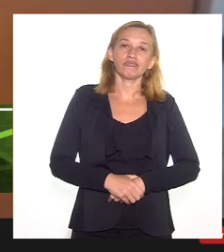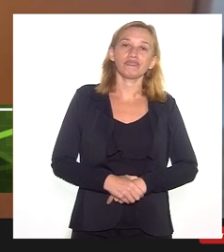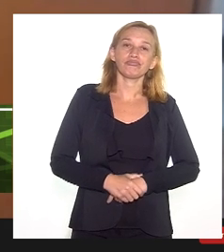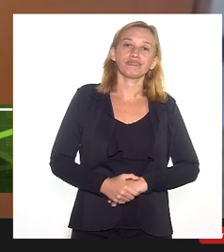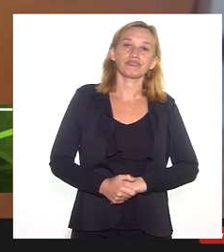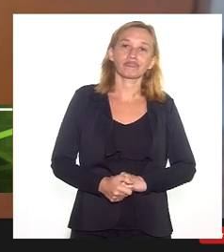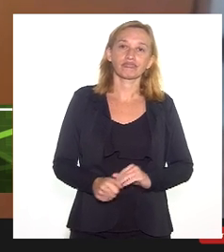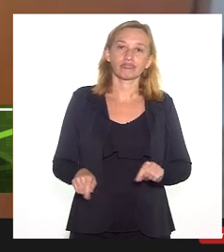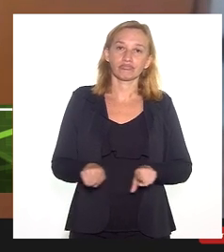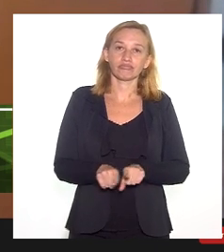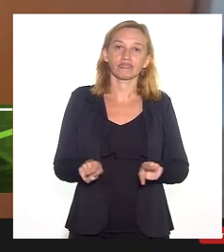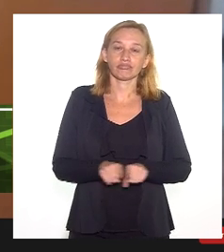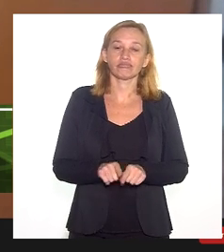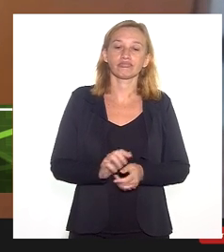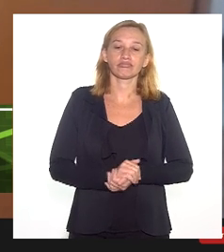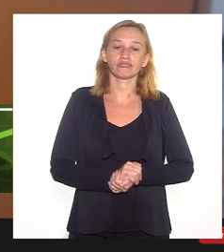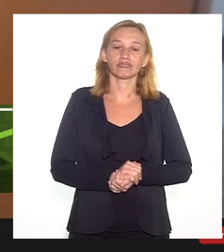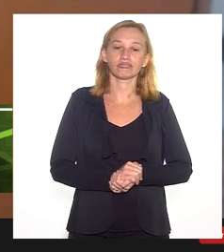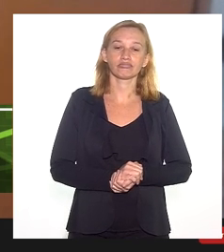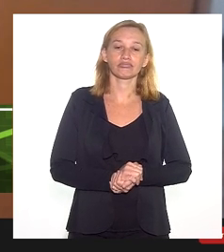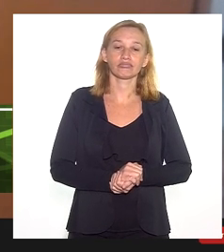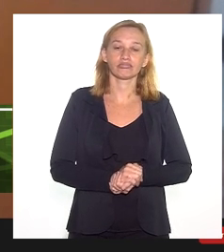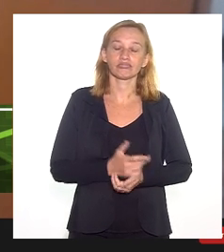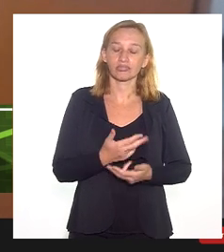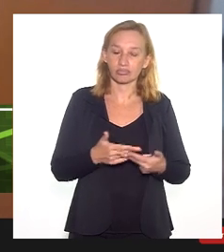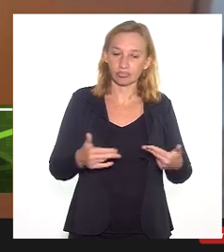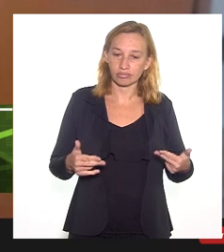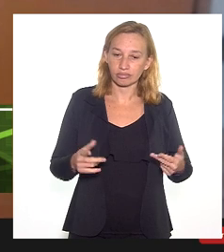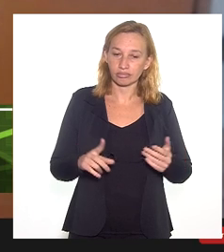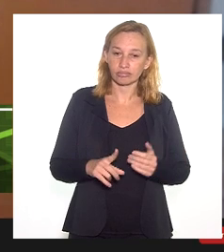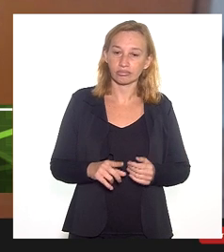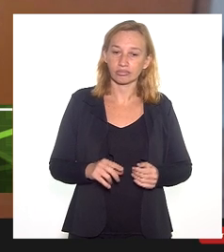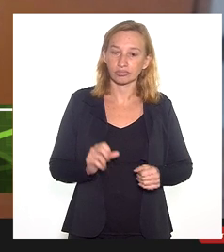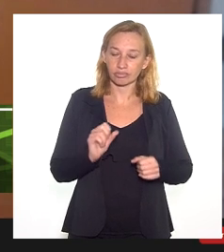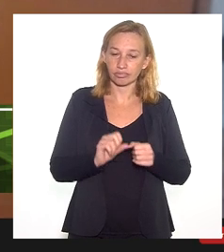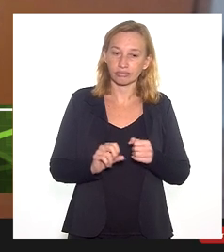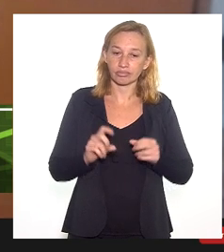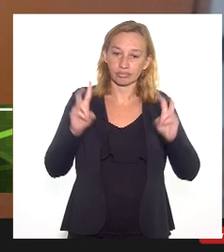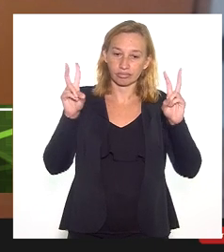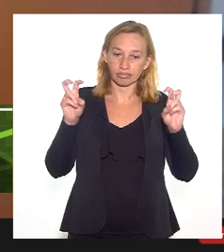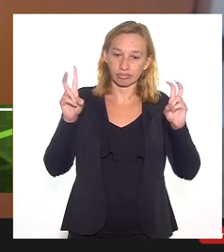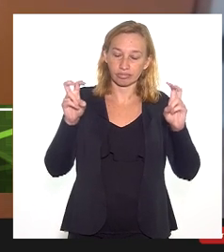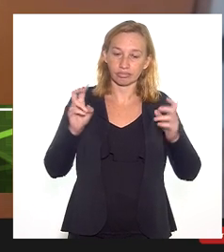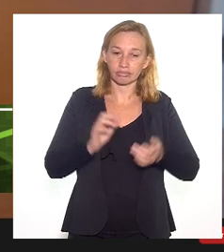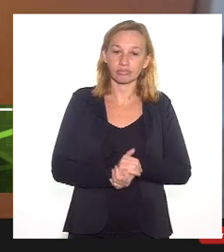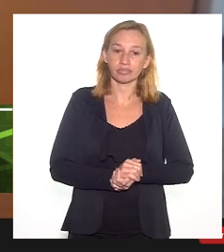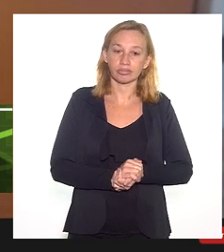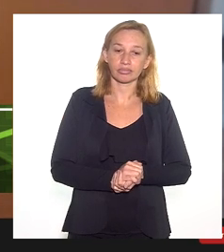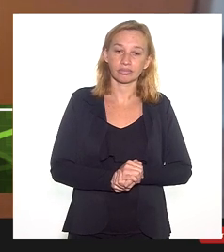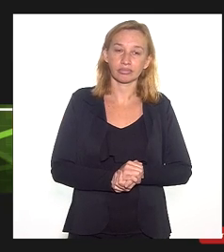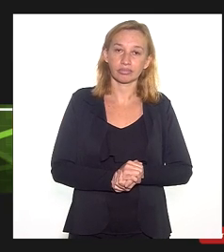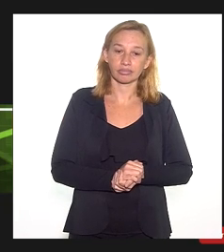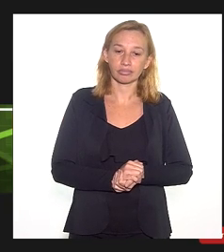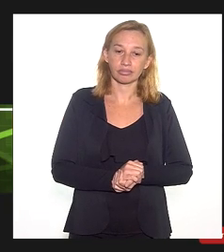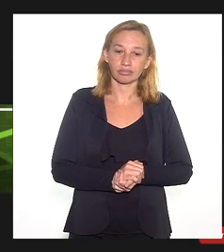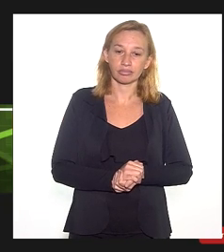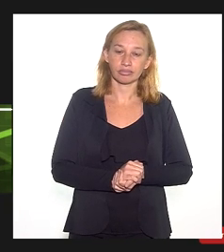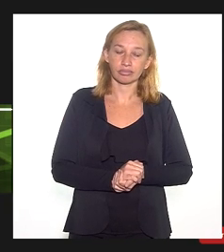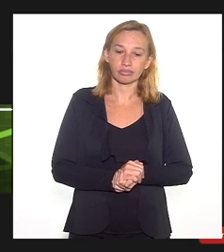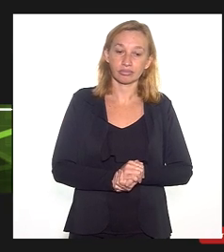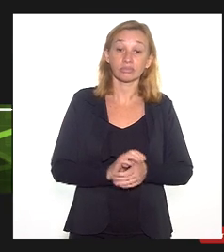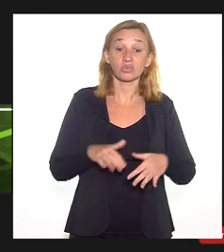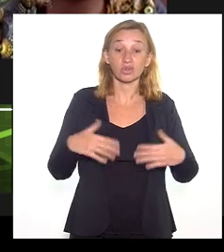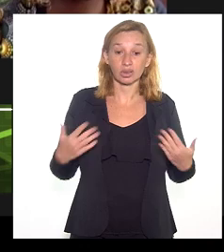Também, ainda há muito a percorrer nesse tema da permanência estudantil. Estamos